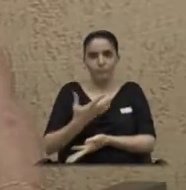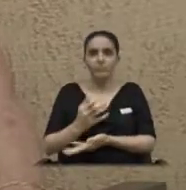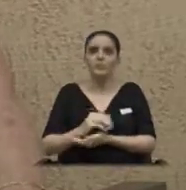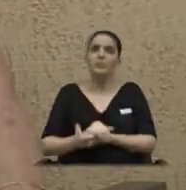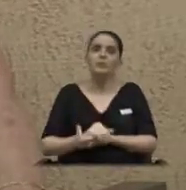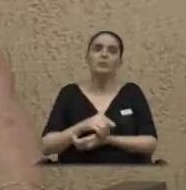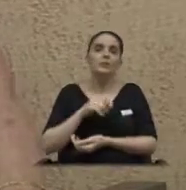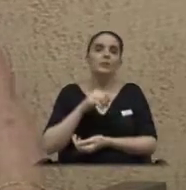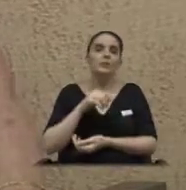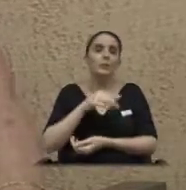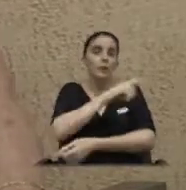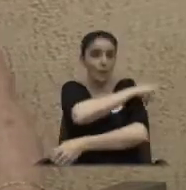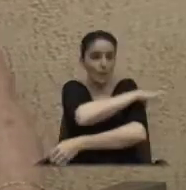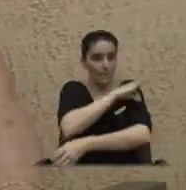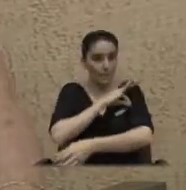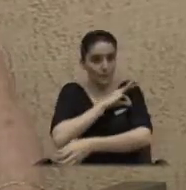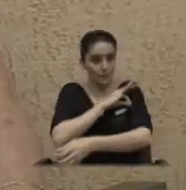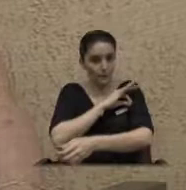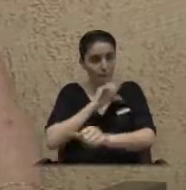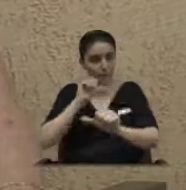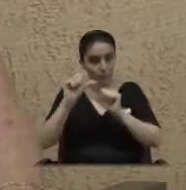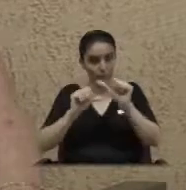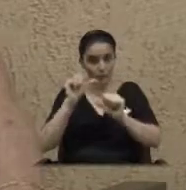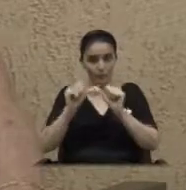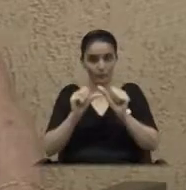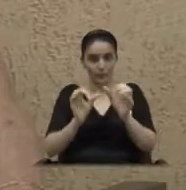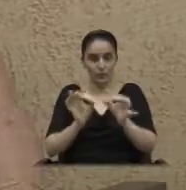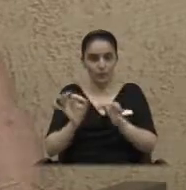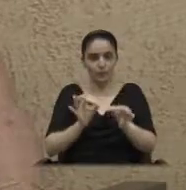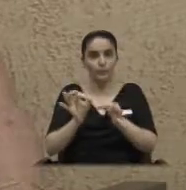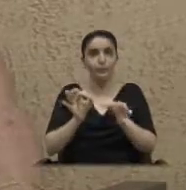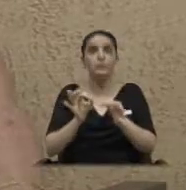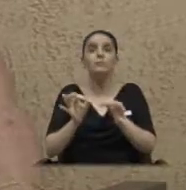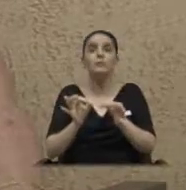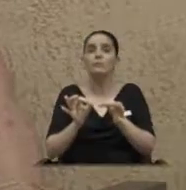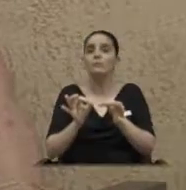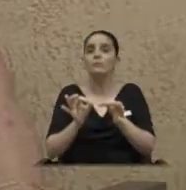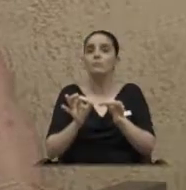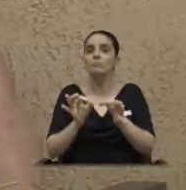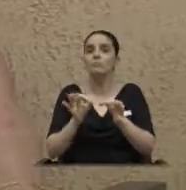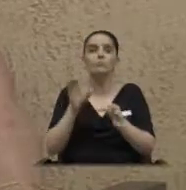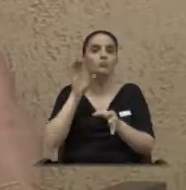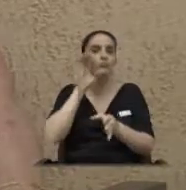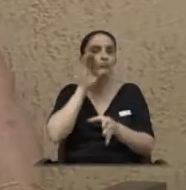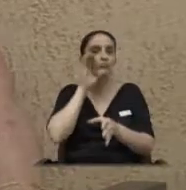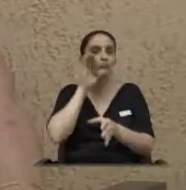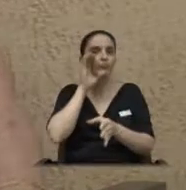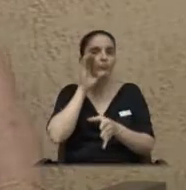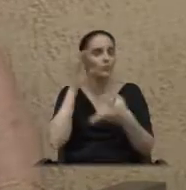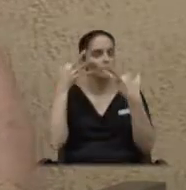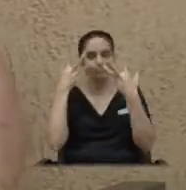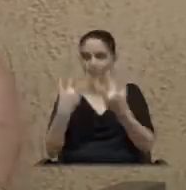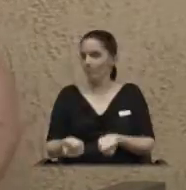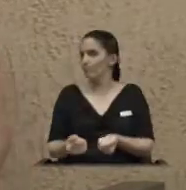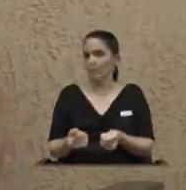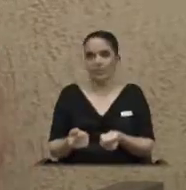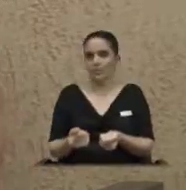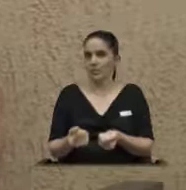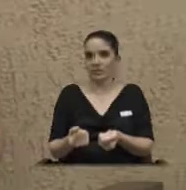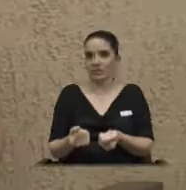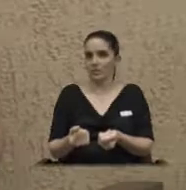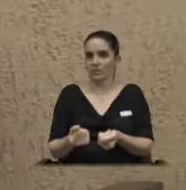e o senhor pretende realmente rever essa situação, porque não me convence e não convence a ninguém que esse